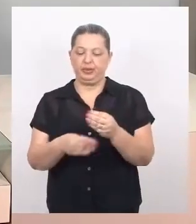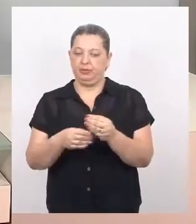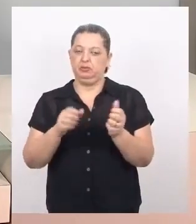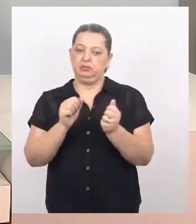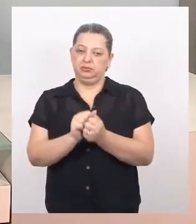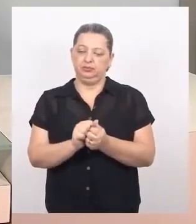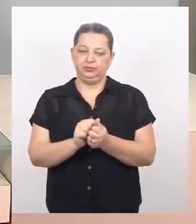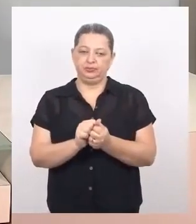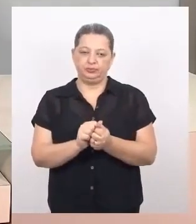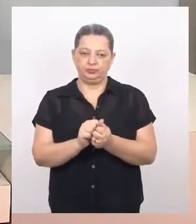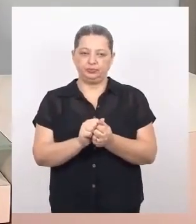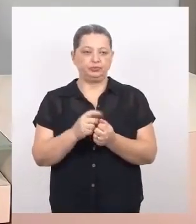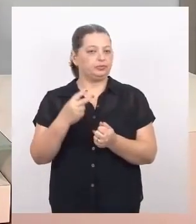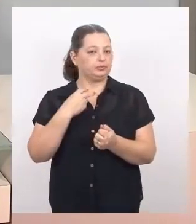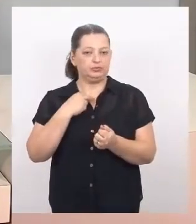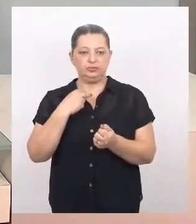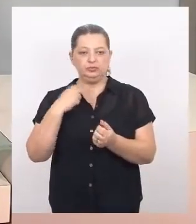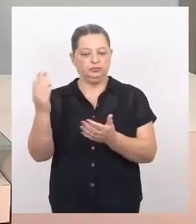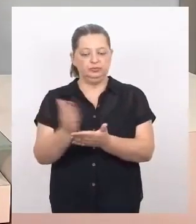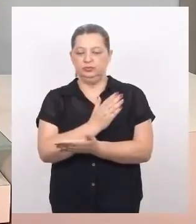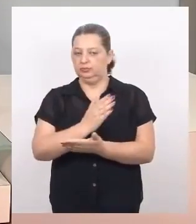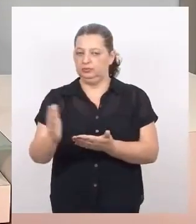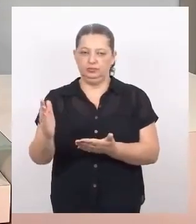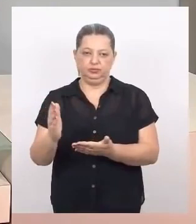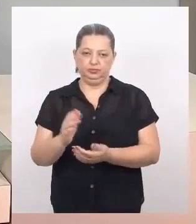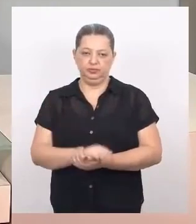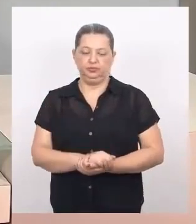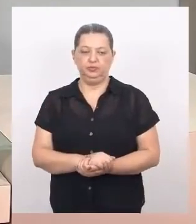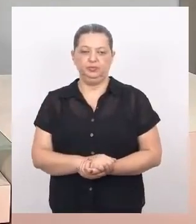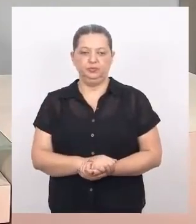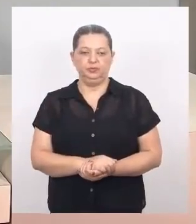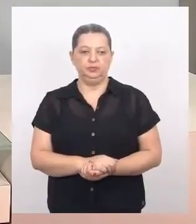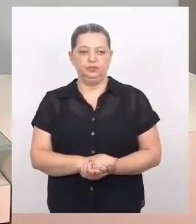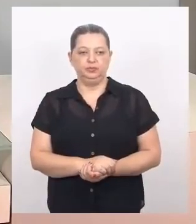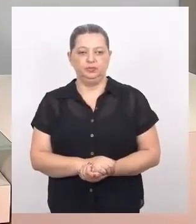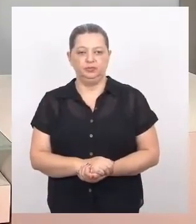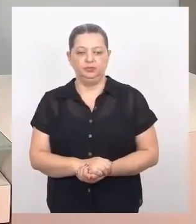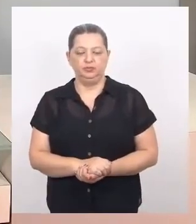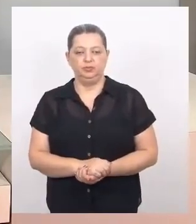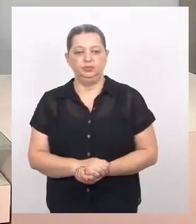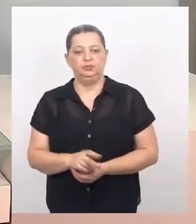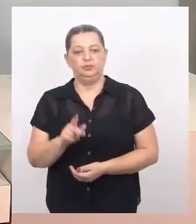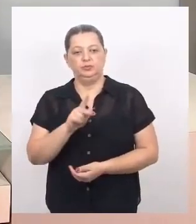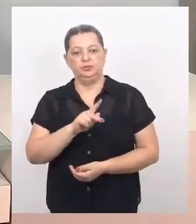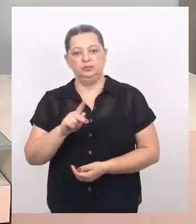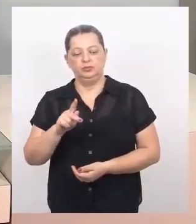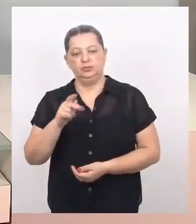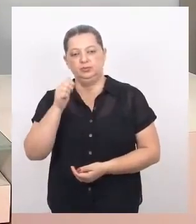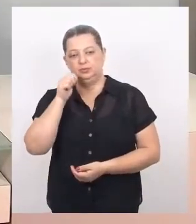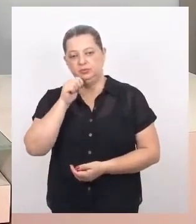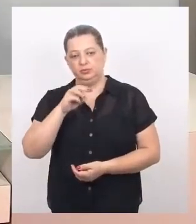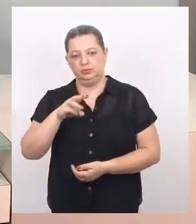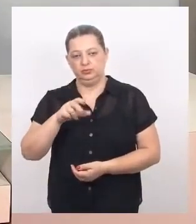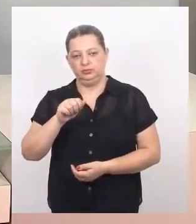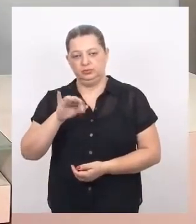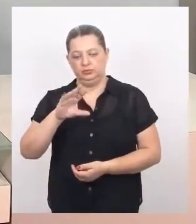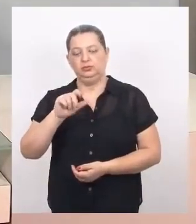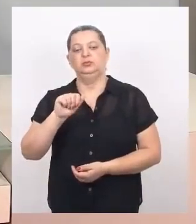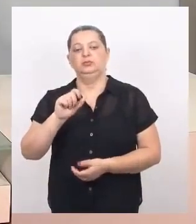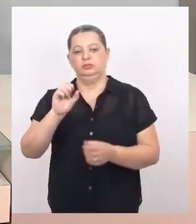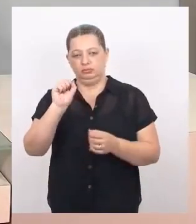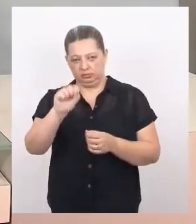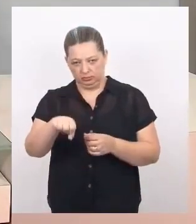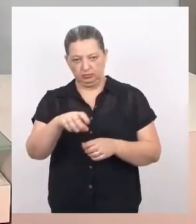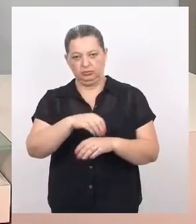momento esses bloquinhos estarão separados. Professora Márcia, sim, essa live ficará no